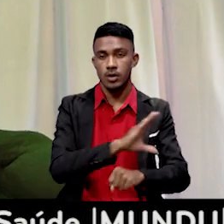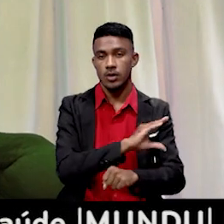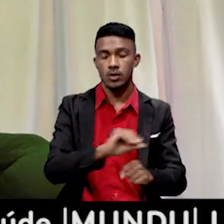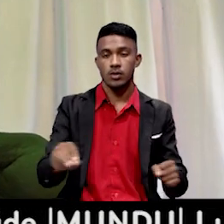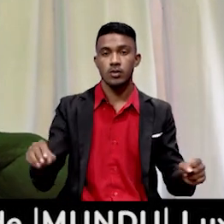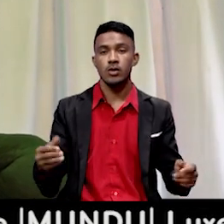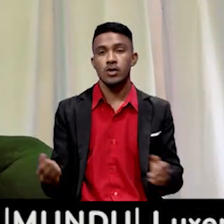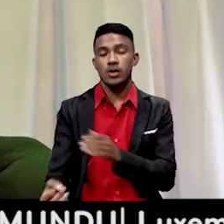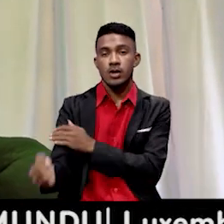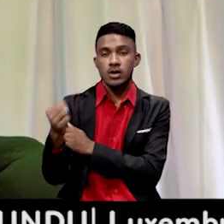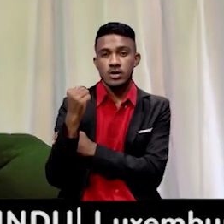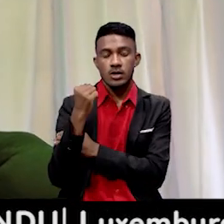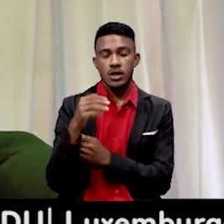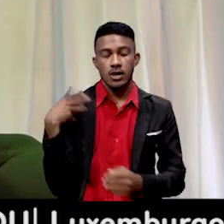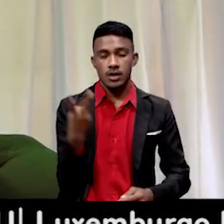tem